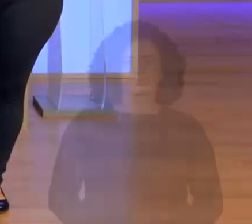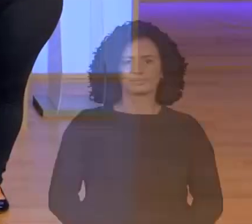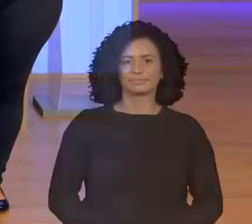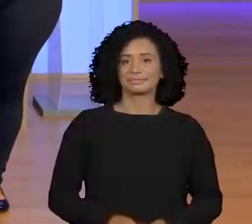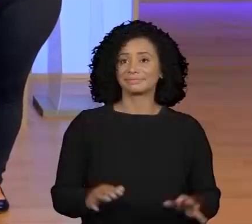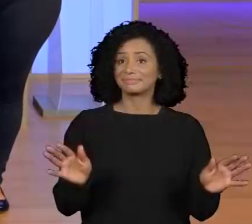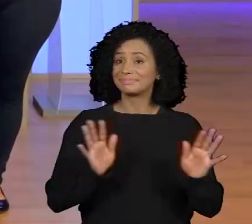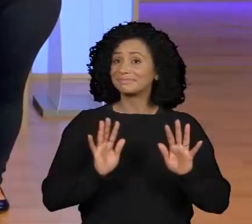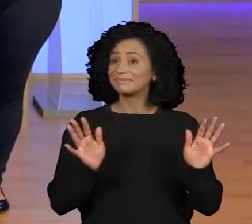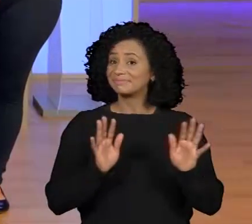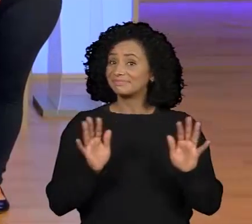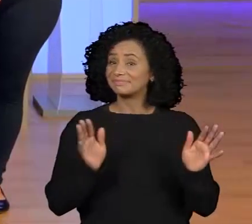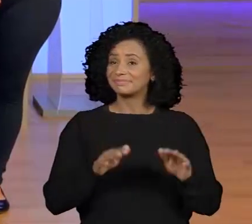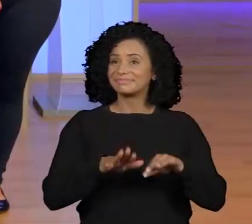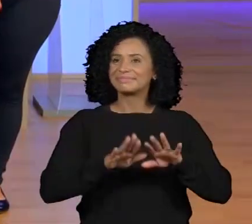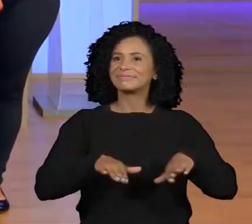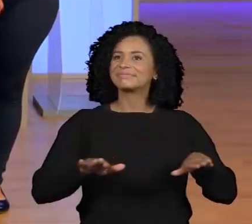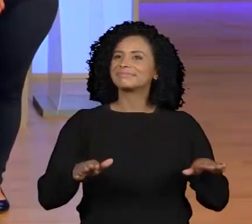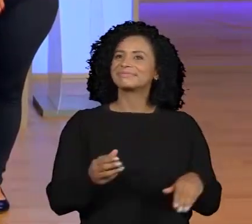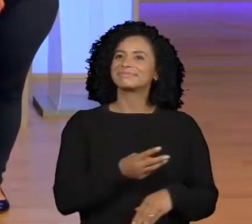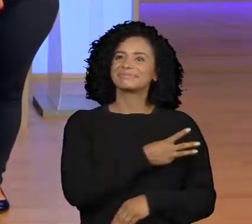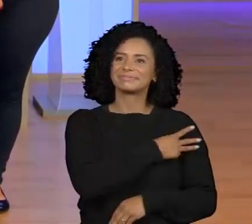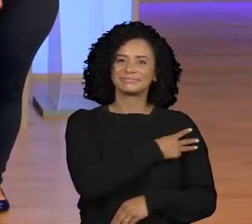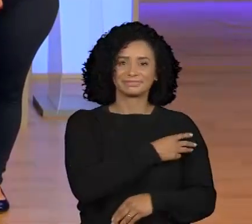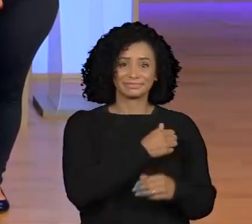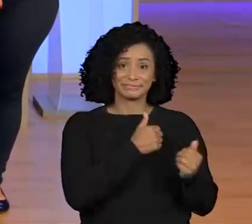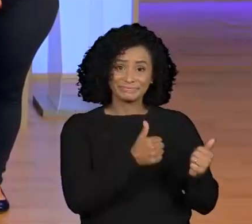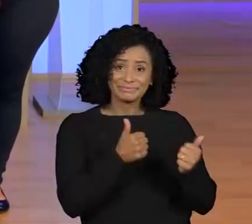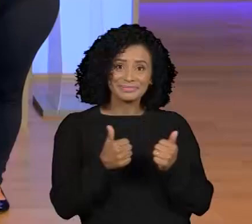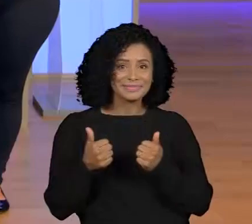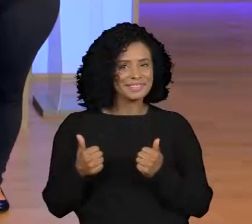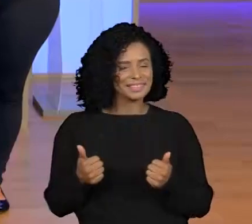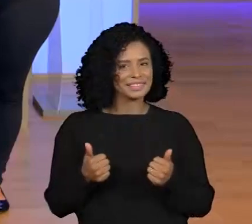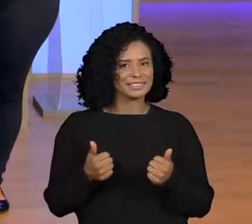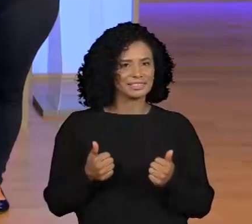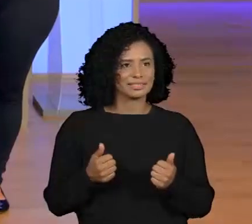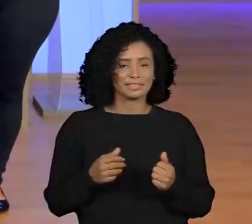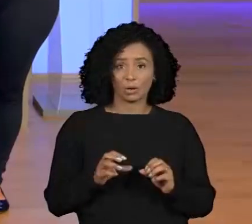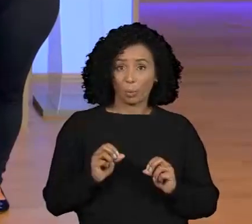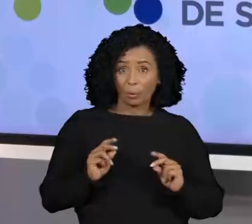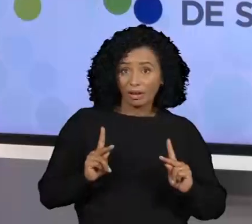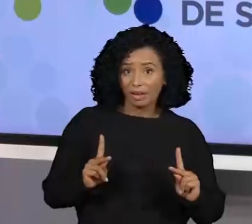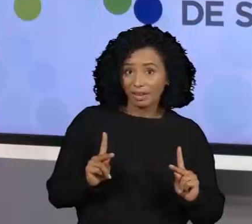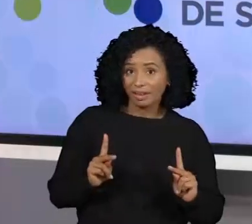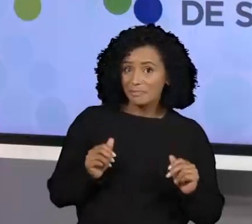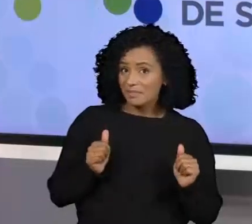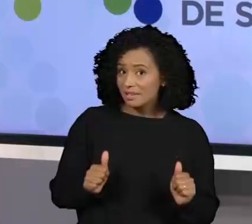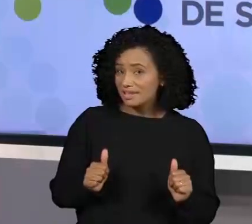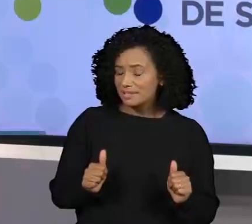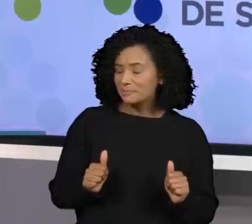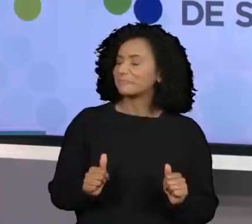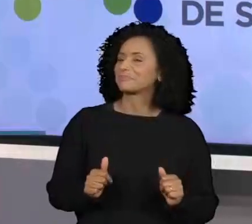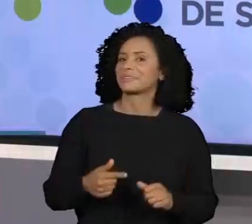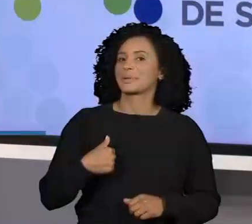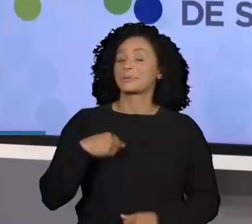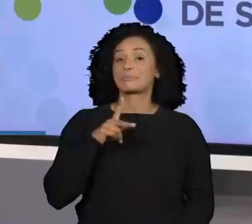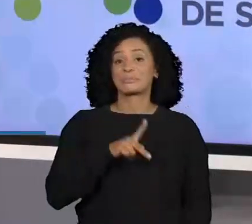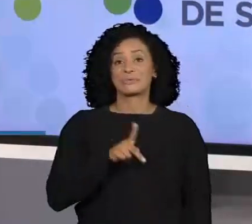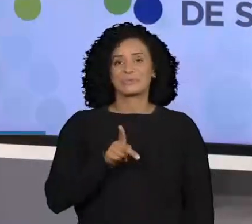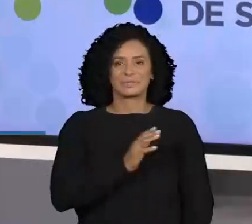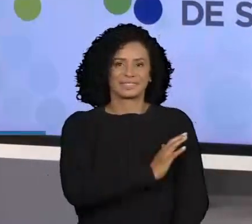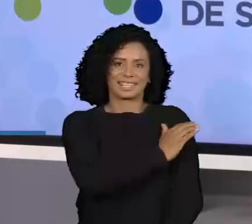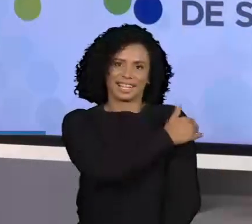Oi Paula Turminha do terceiro ano beleza com vocês Tudo joinha por aí eu sou Adriano Neves